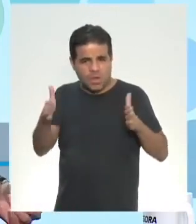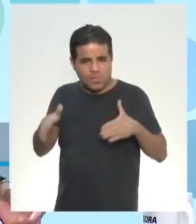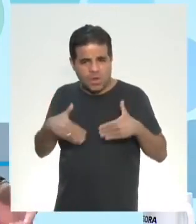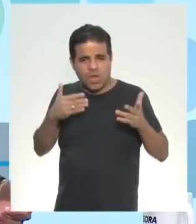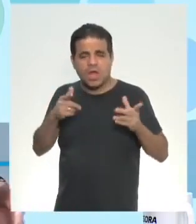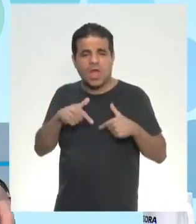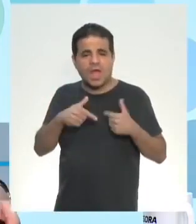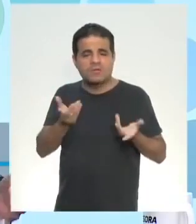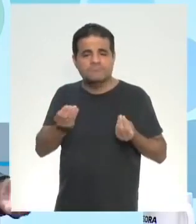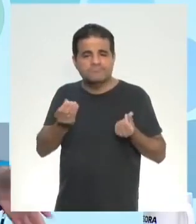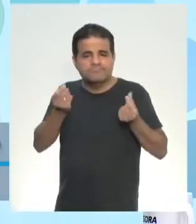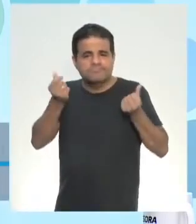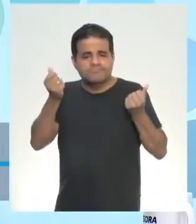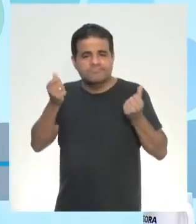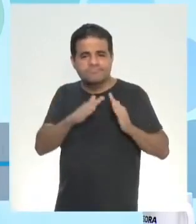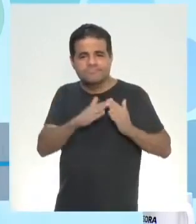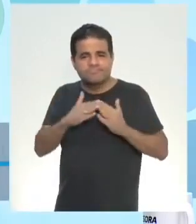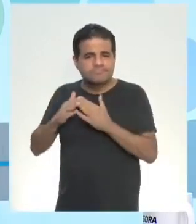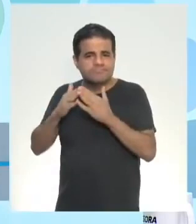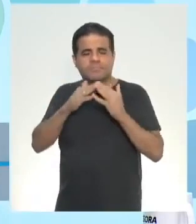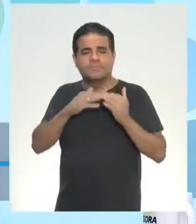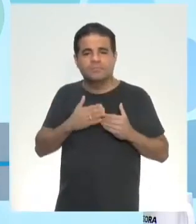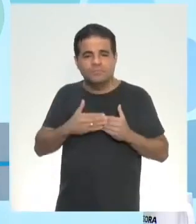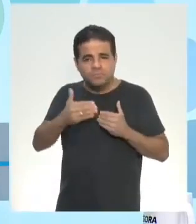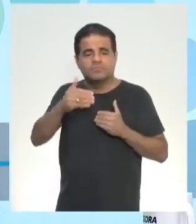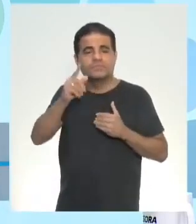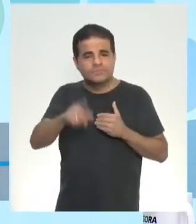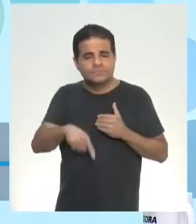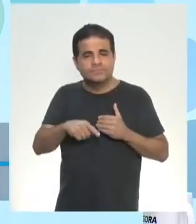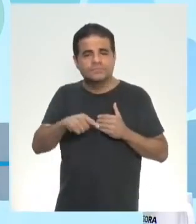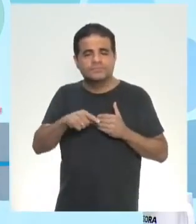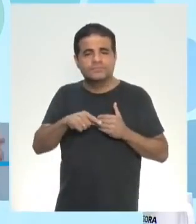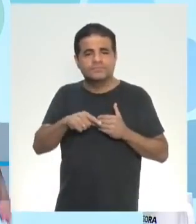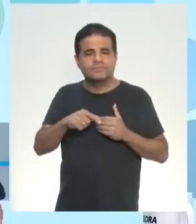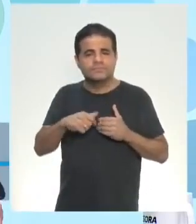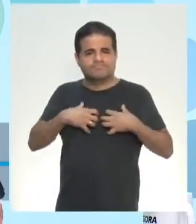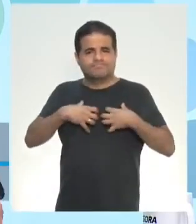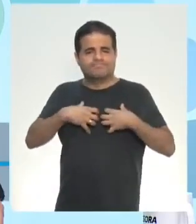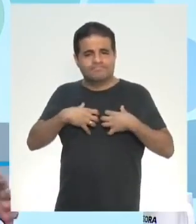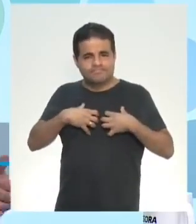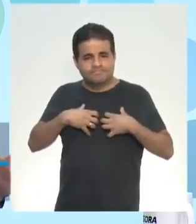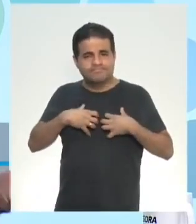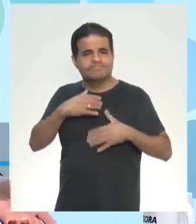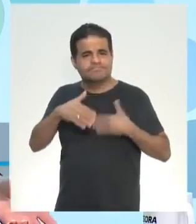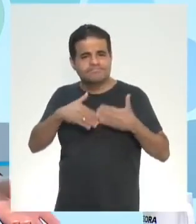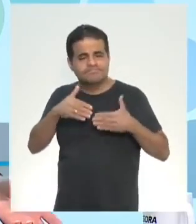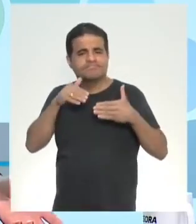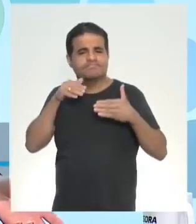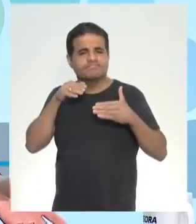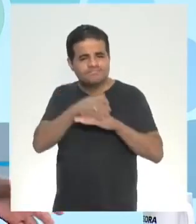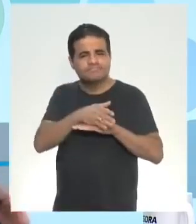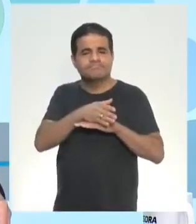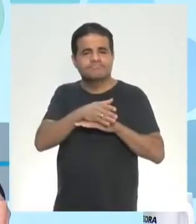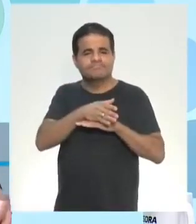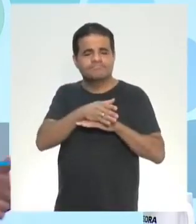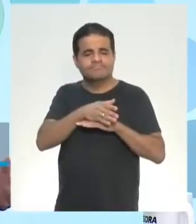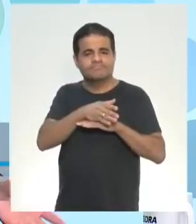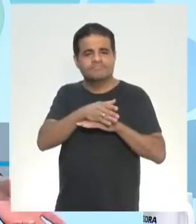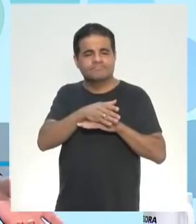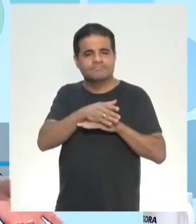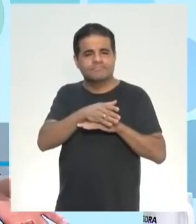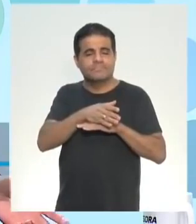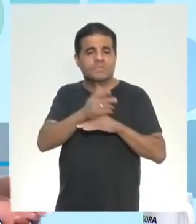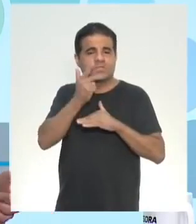Era o Cortiço, enfim, o naturalismo, de uma certa forma, acabava pregando isso. Né? Então, quando a